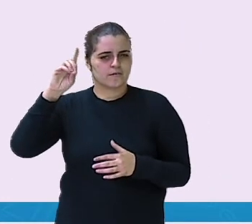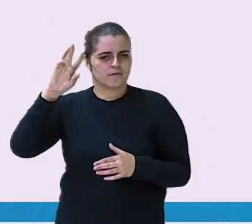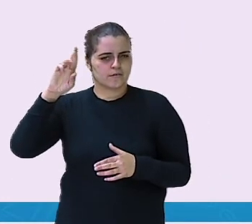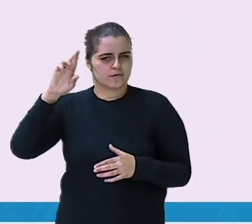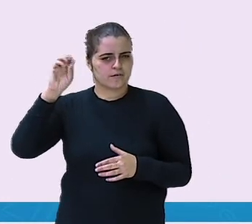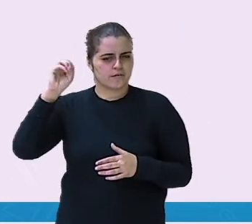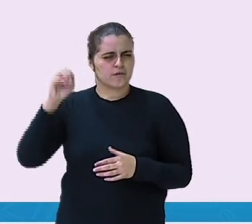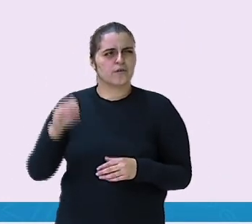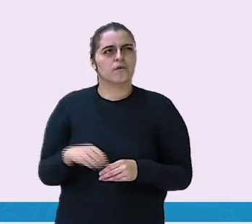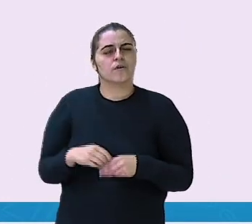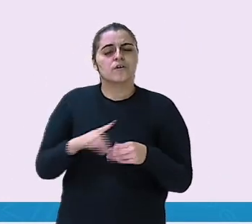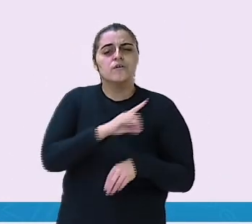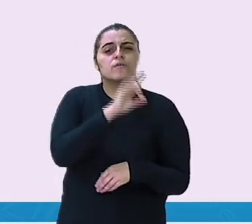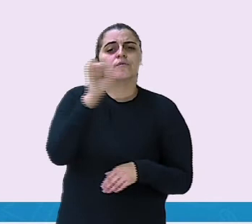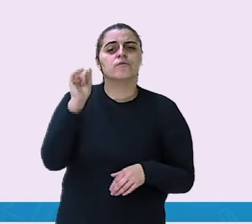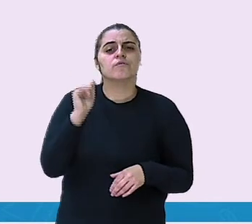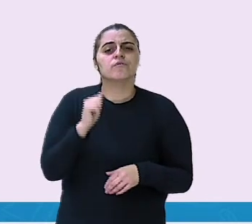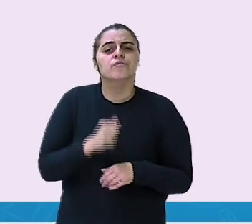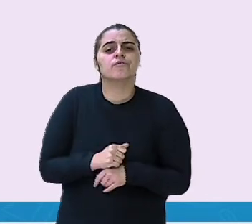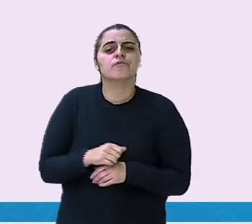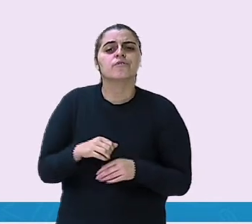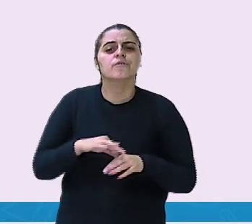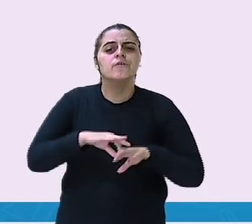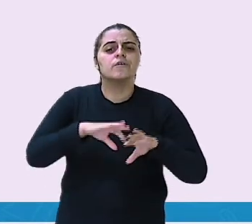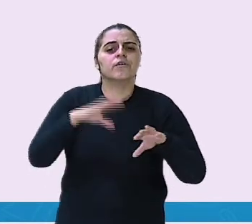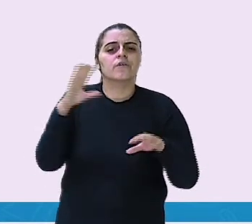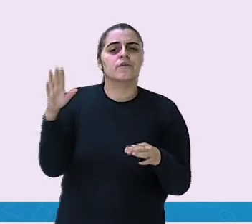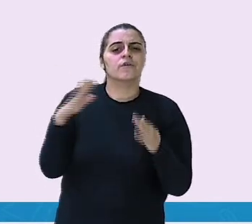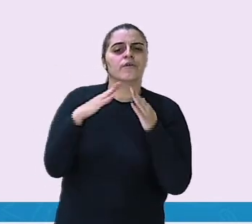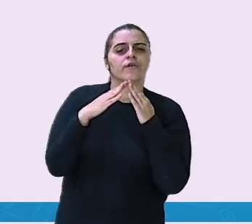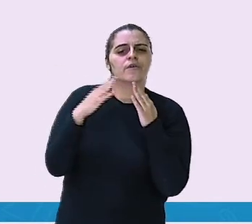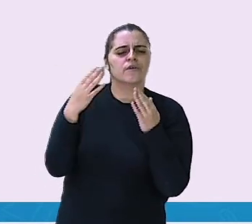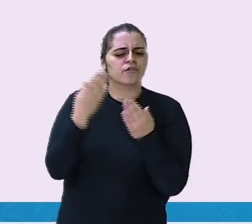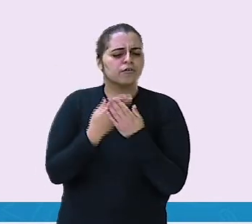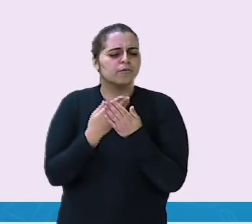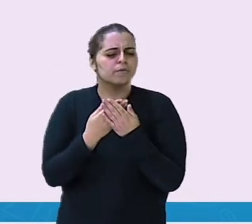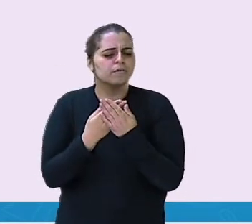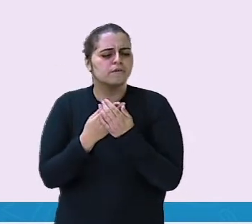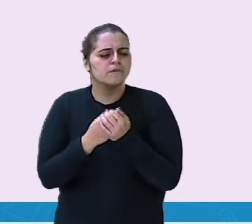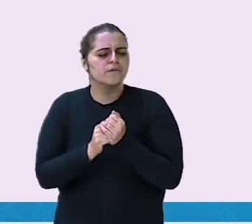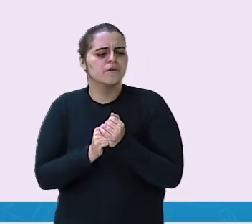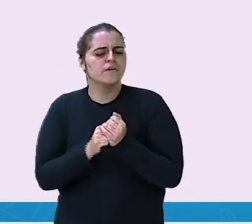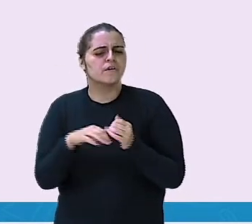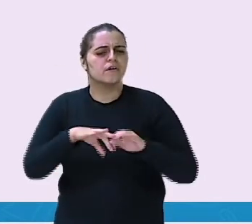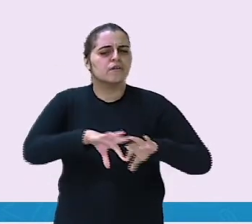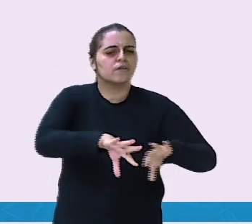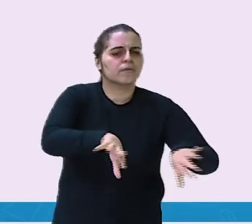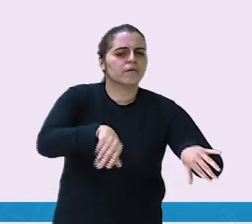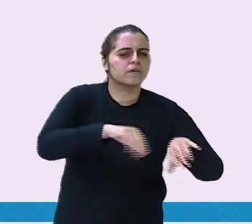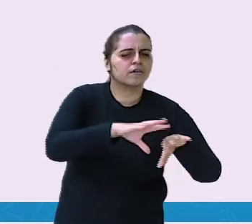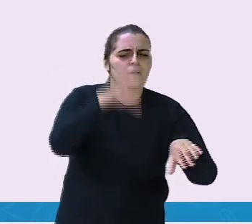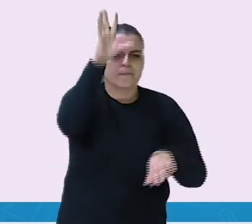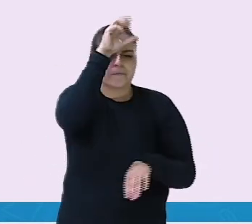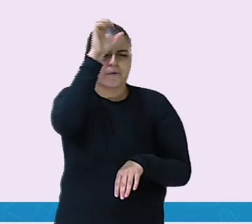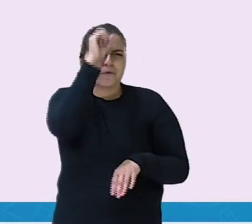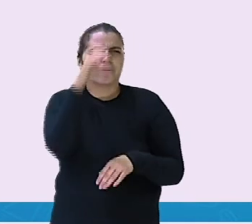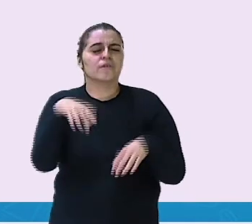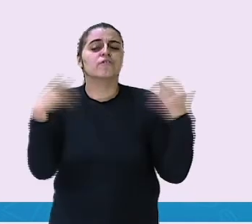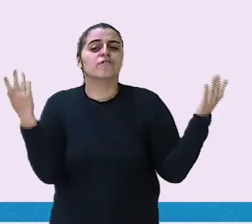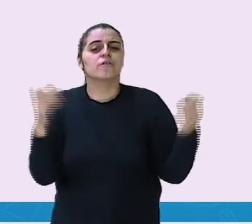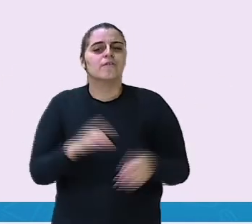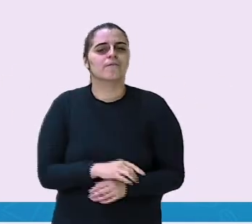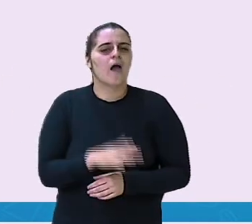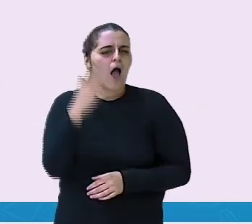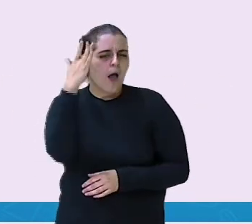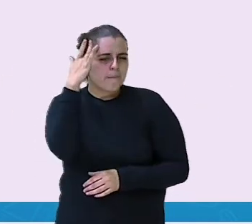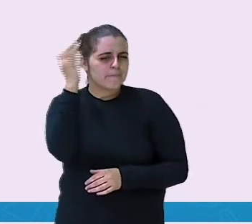Não é amanhã? Então, amanhã, depois que terminar a natação, ele está todo